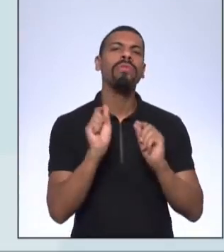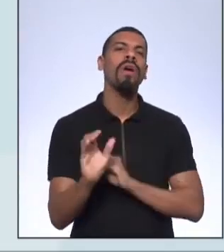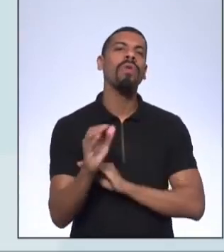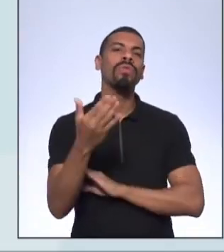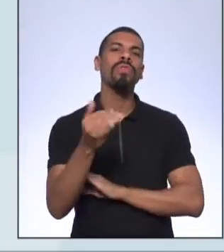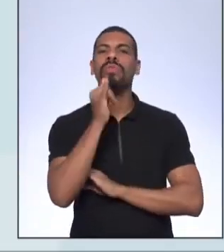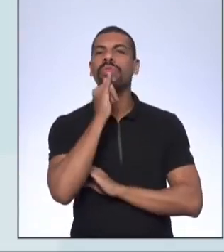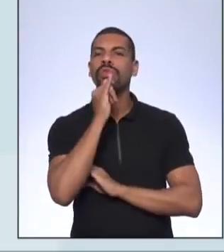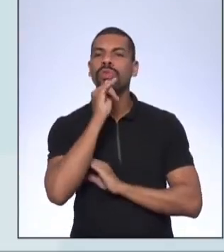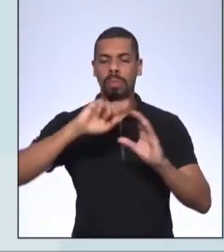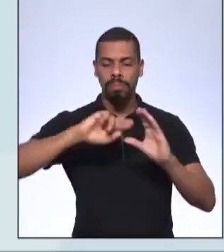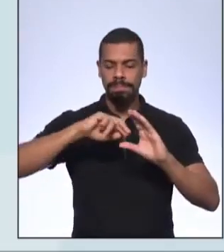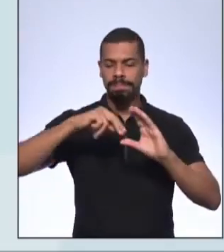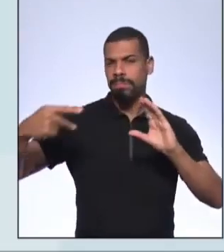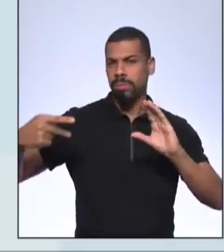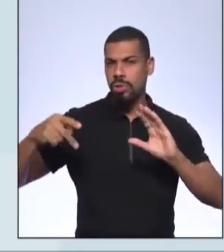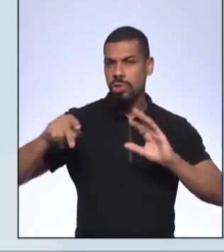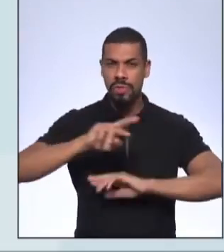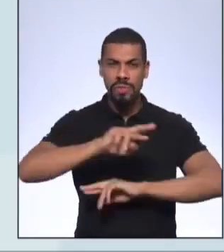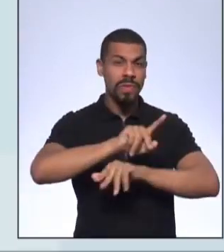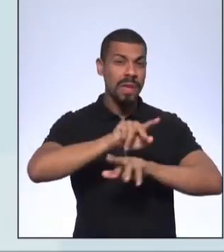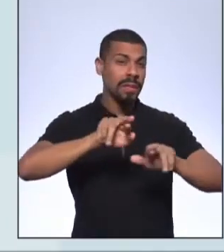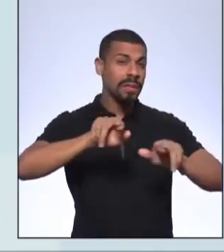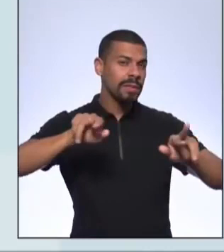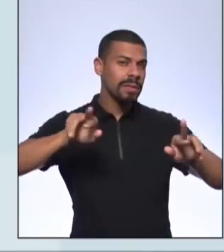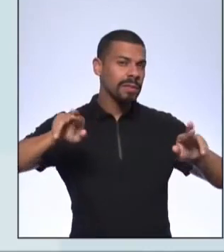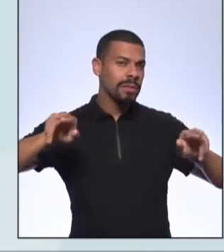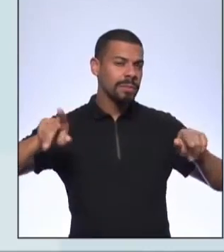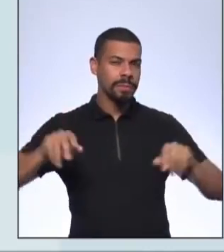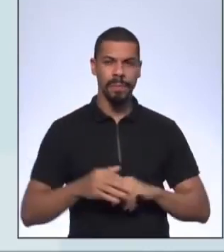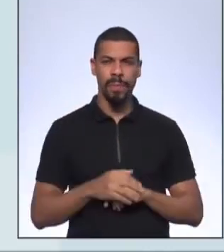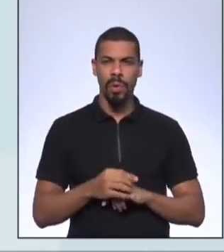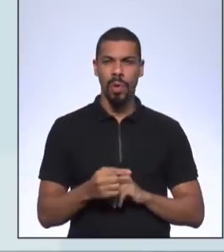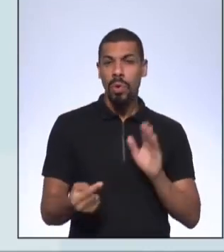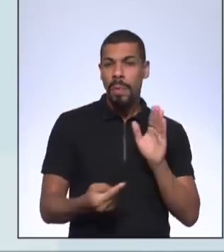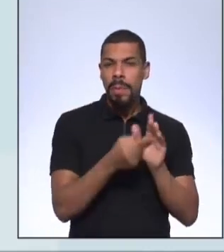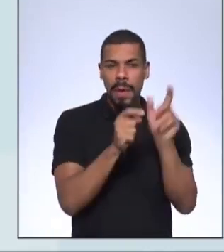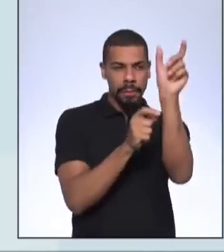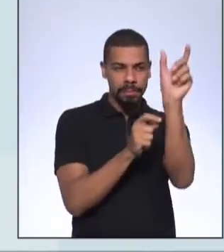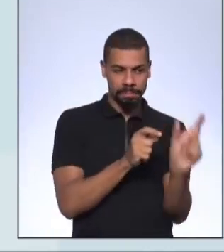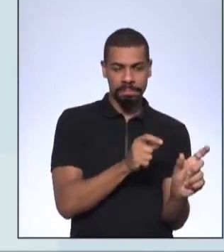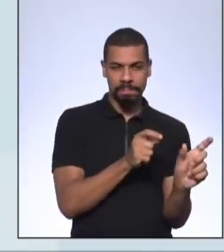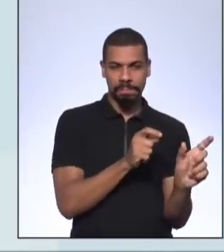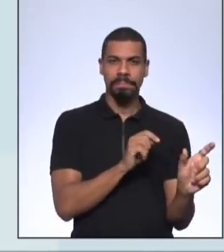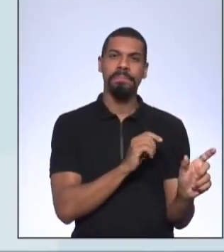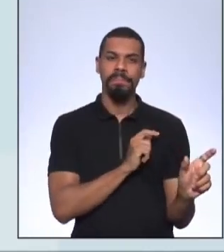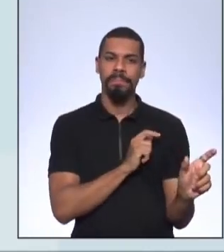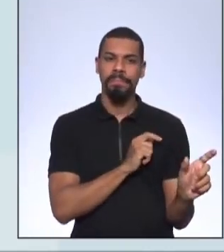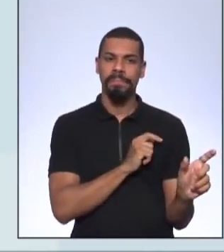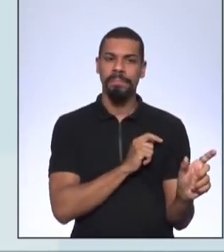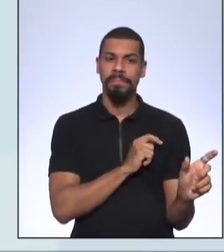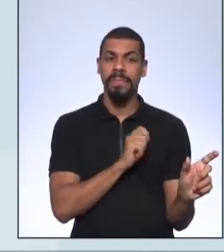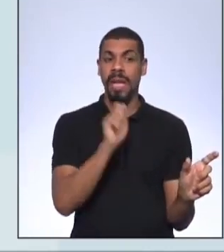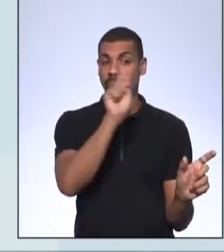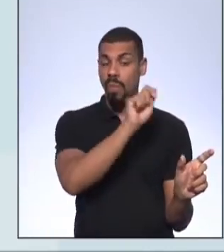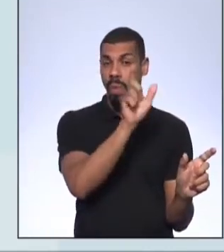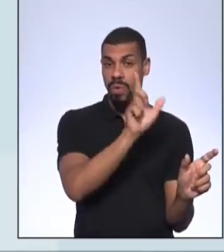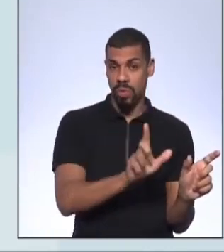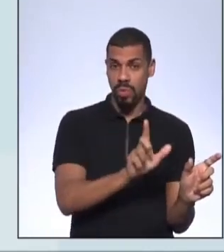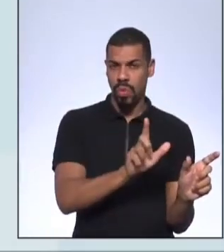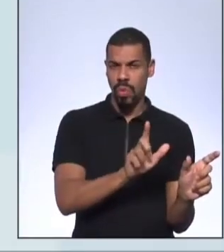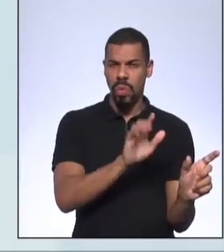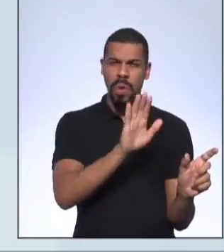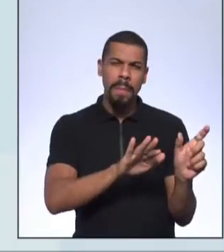ter os cromossomos distintos. Vejam aí para vocês, observar, no primeiro aí na prófase, eu tenho um cromossomo azul e um